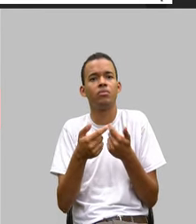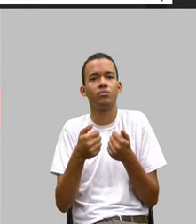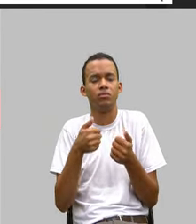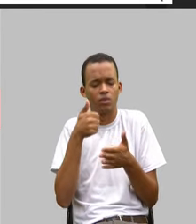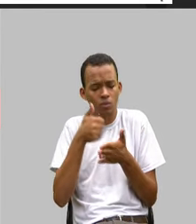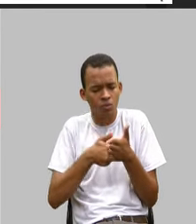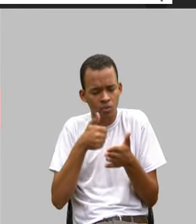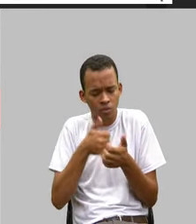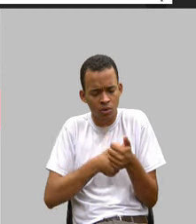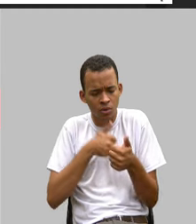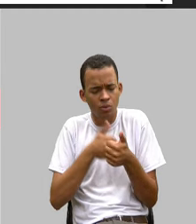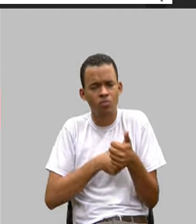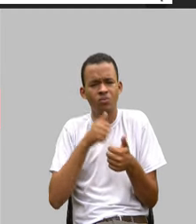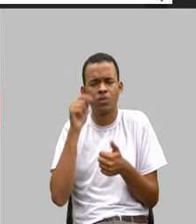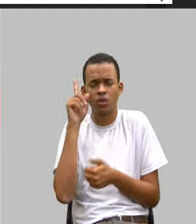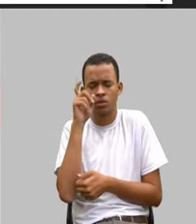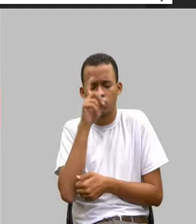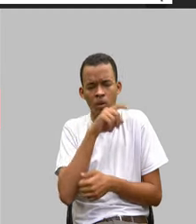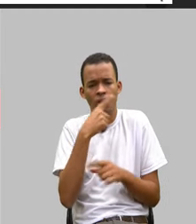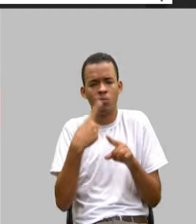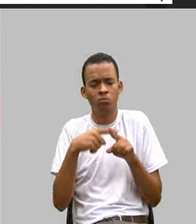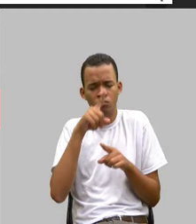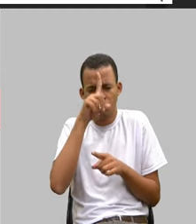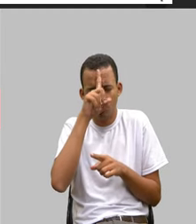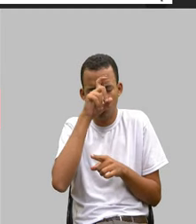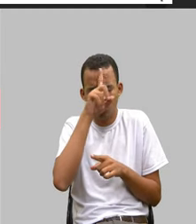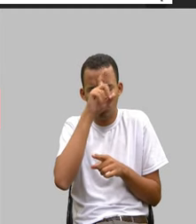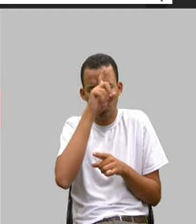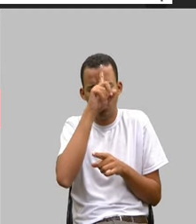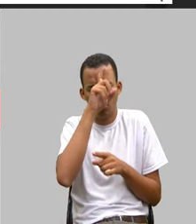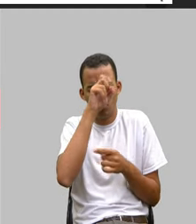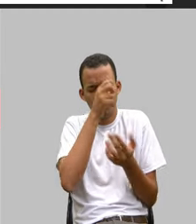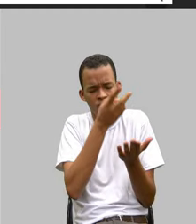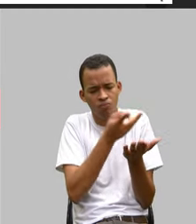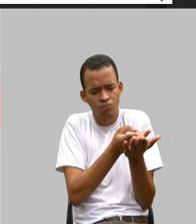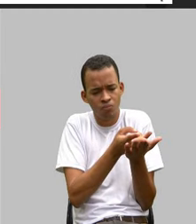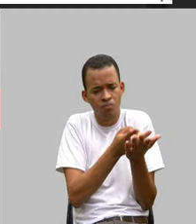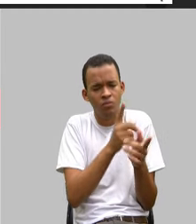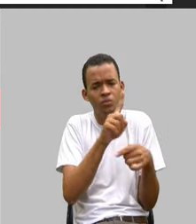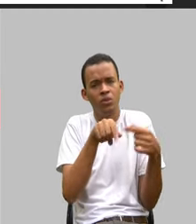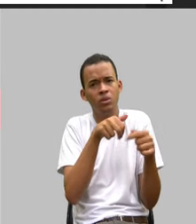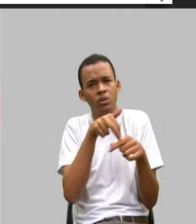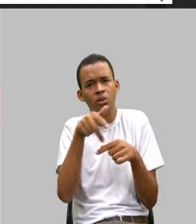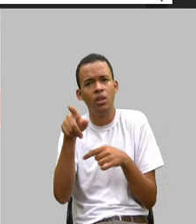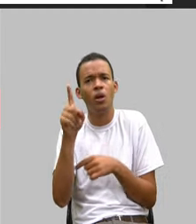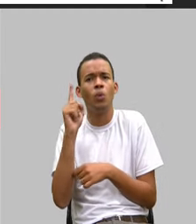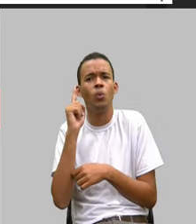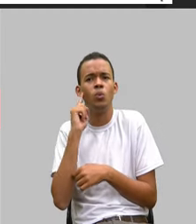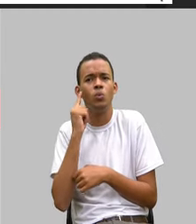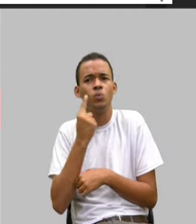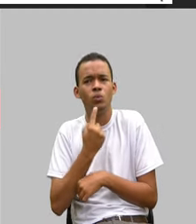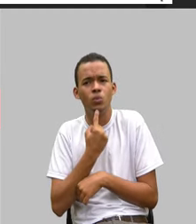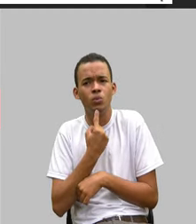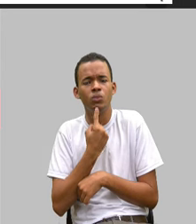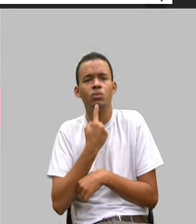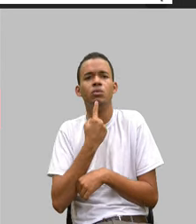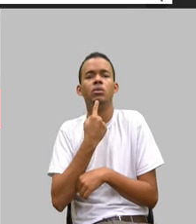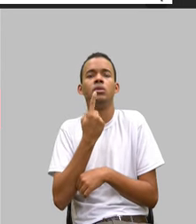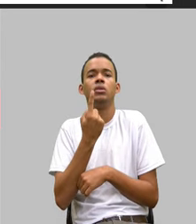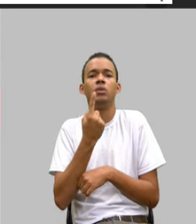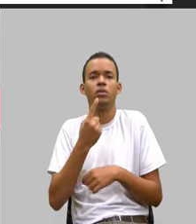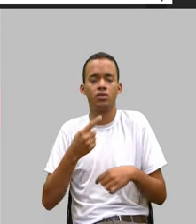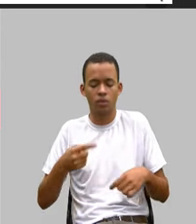árdua porque ele saiu da UTI uma criança surda muda tetraplégica comendo